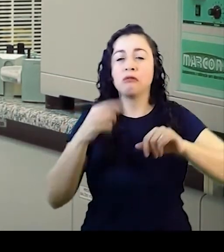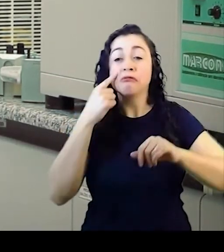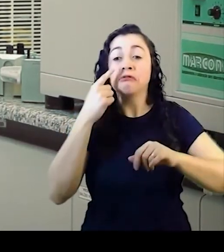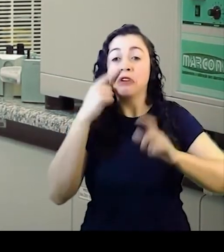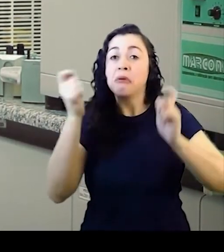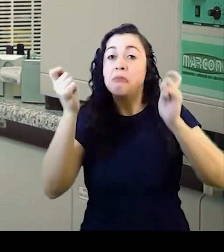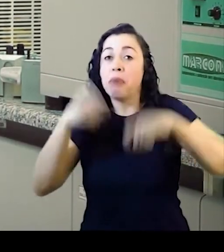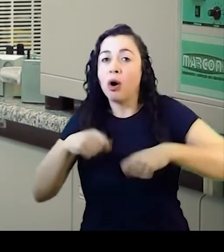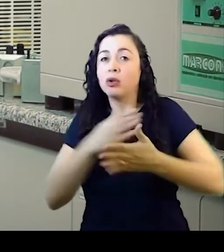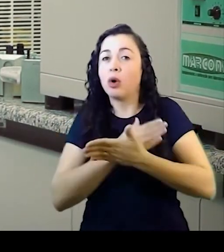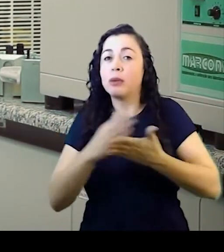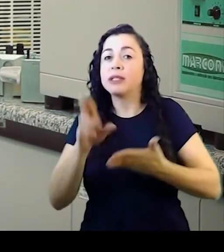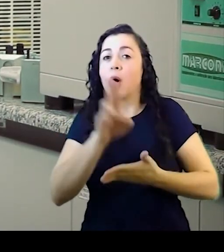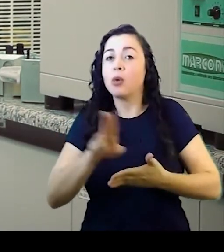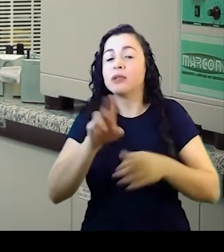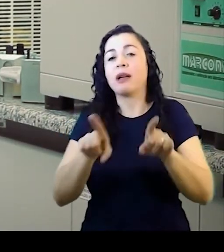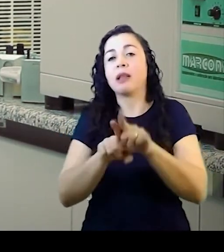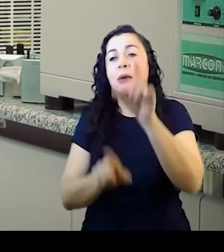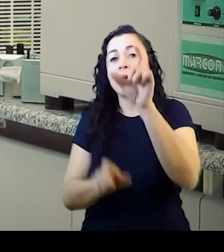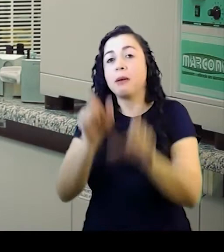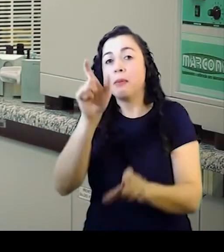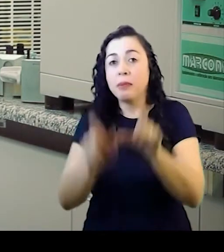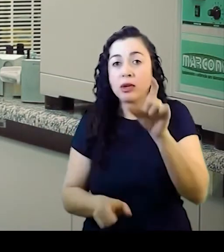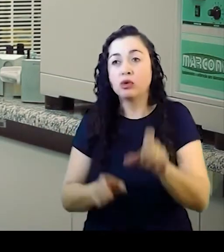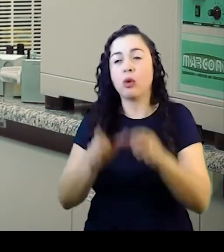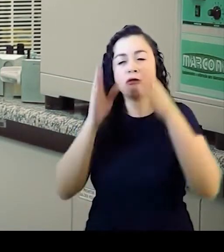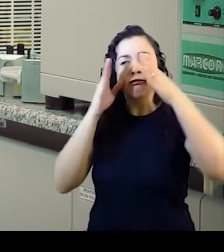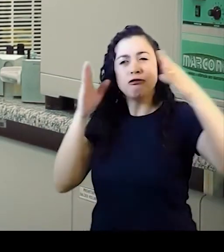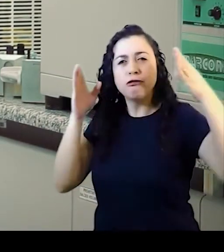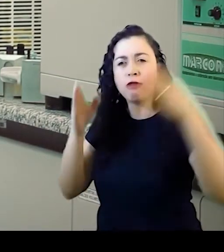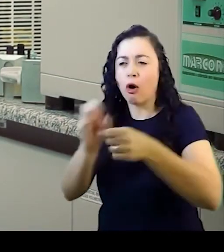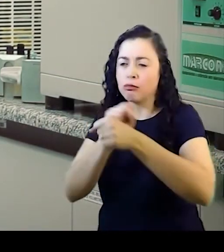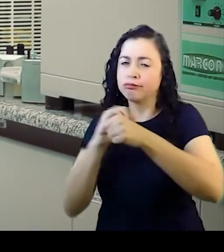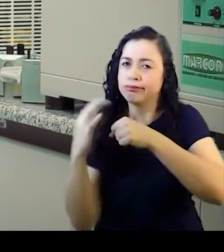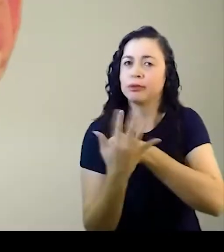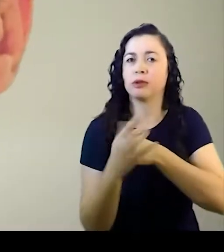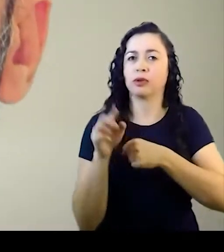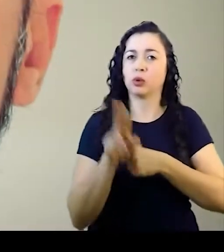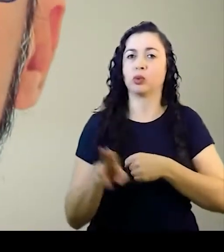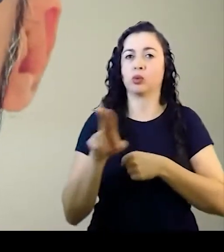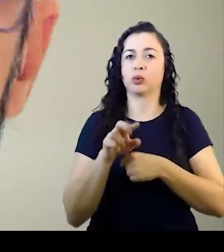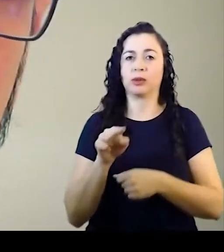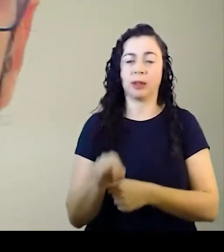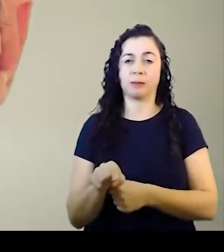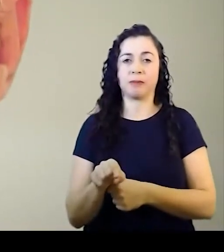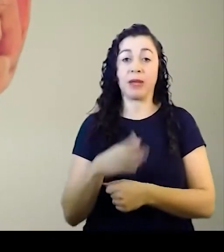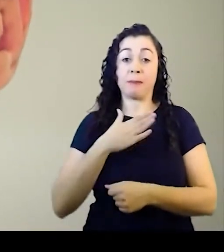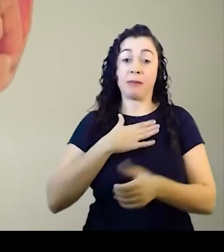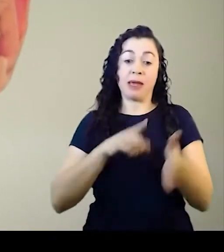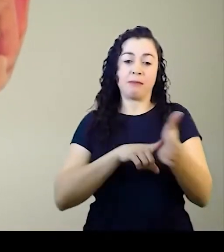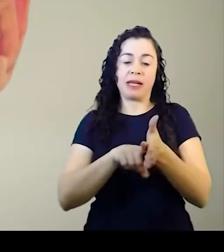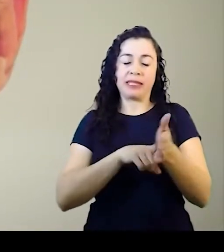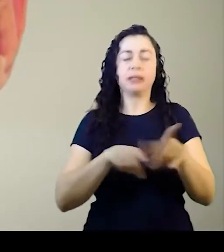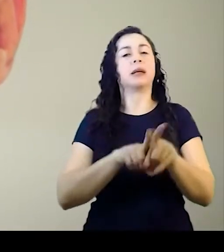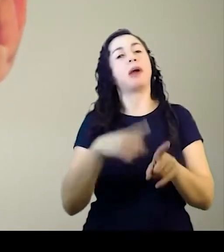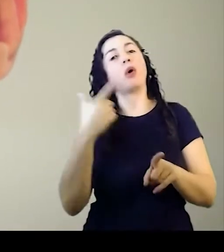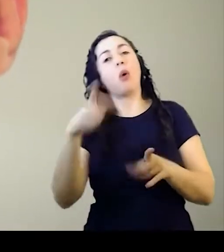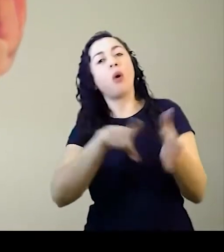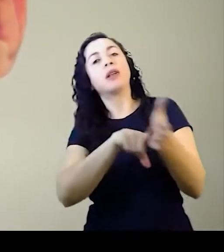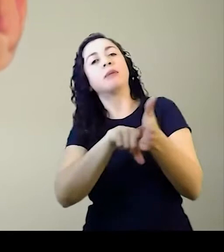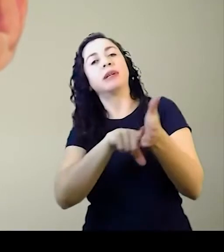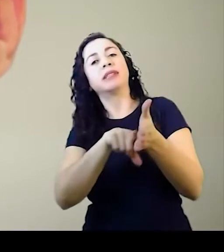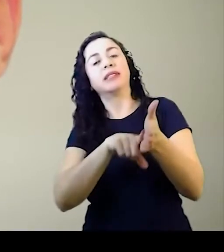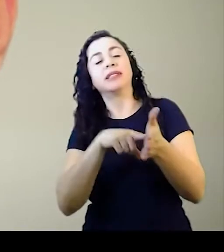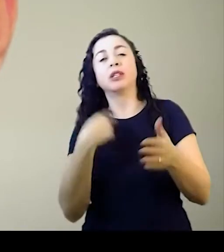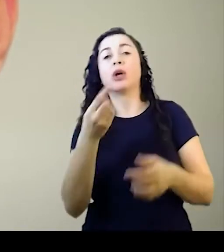já poderiam ser consumidos de uma forma direcionada para a Covid-19, né? A minha pesquisa, assim como várias outras pesquisas, a gente